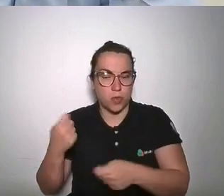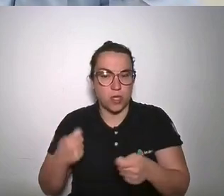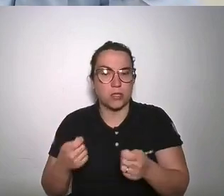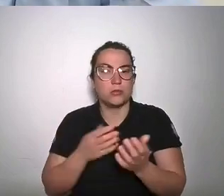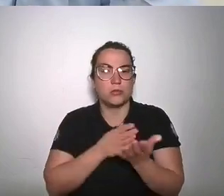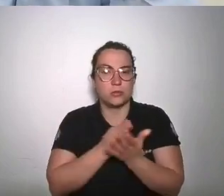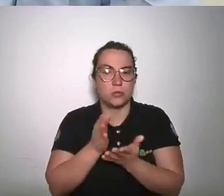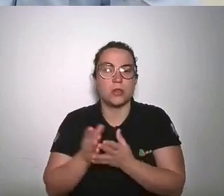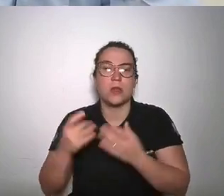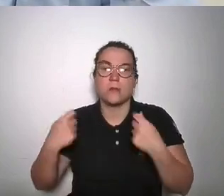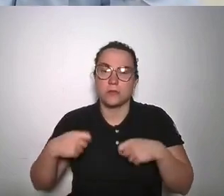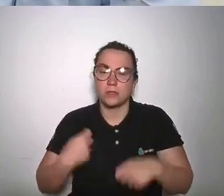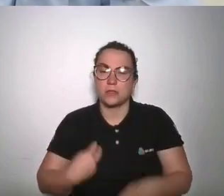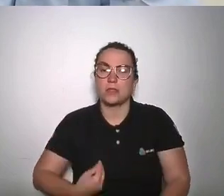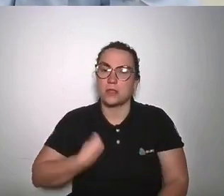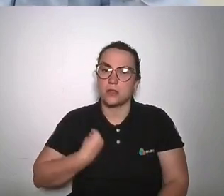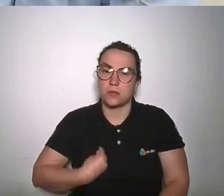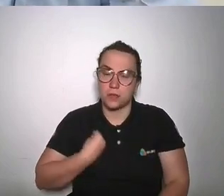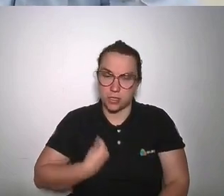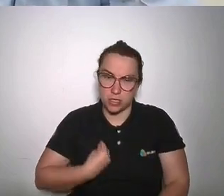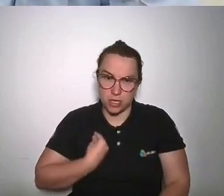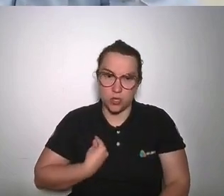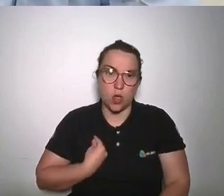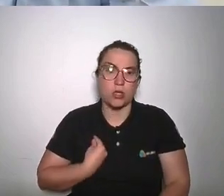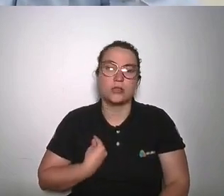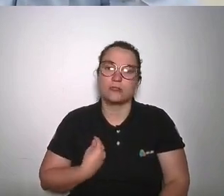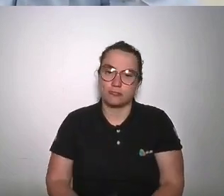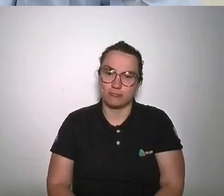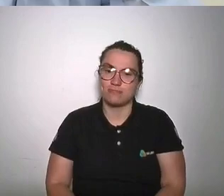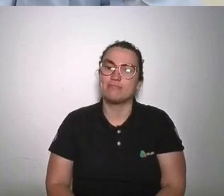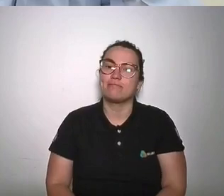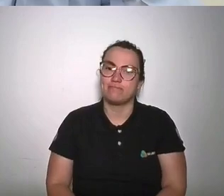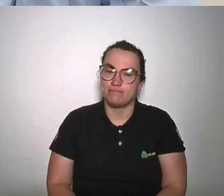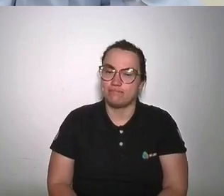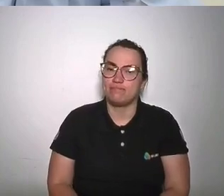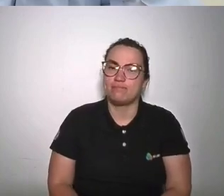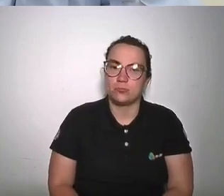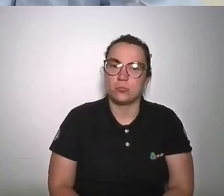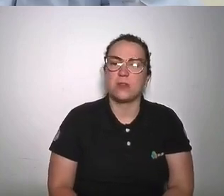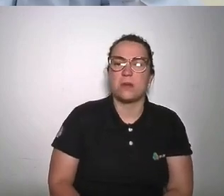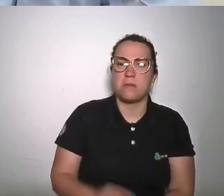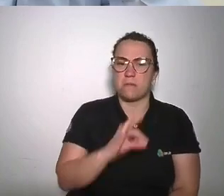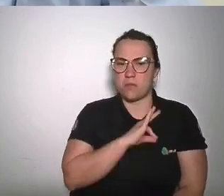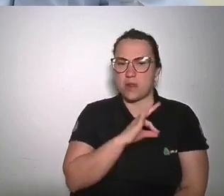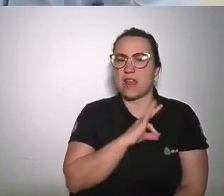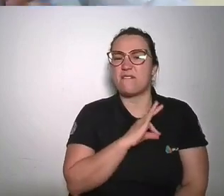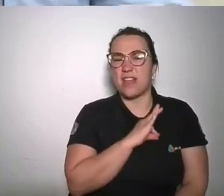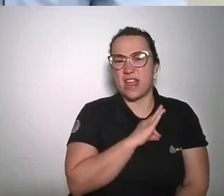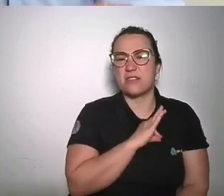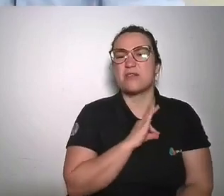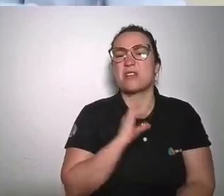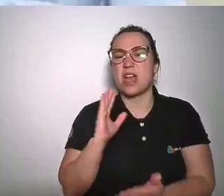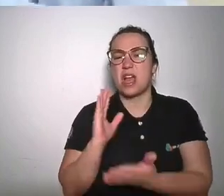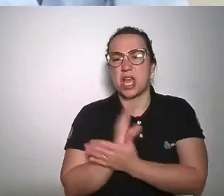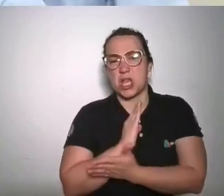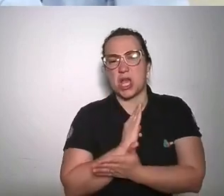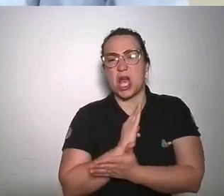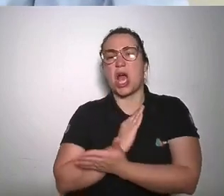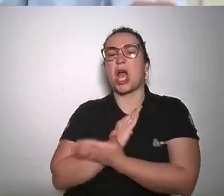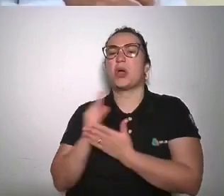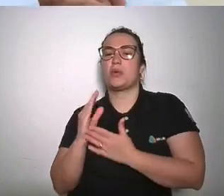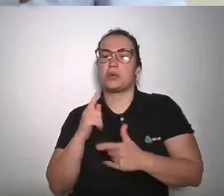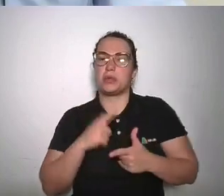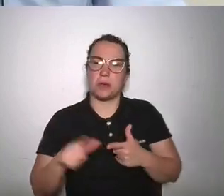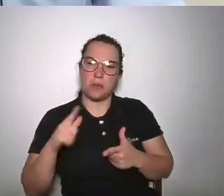precisam estar presentes ao mesmo tempo. Muitos prefeitos têm problemas nas suas prestações